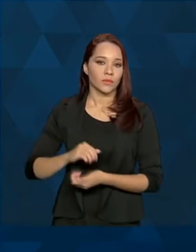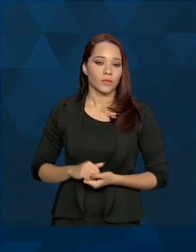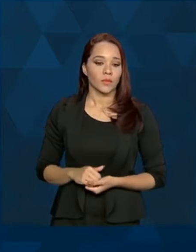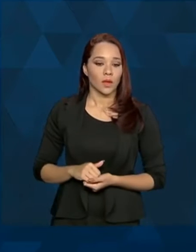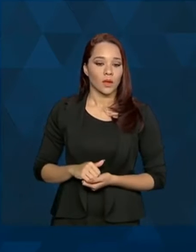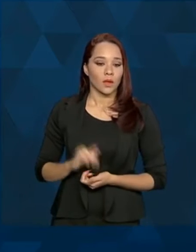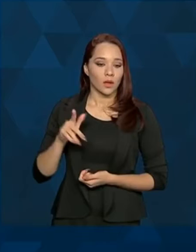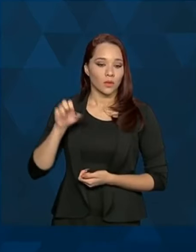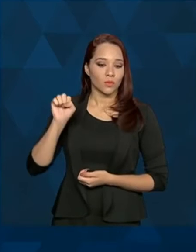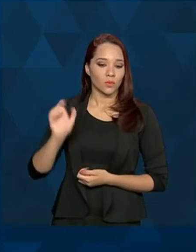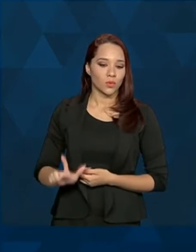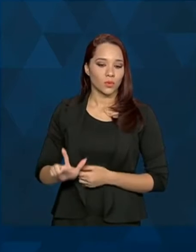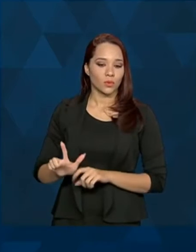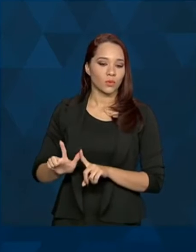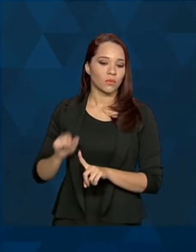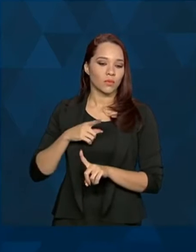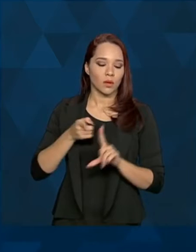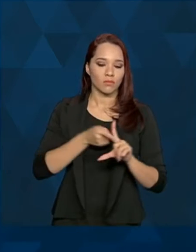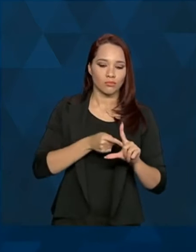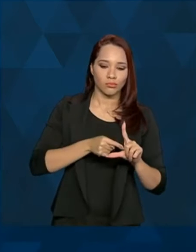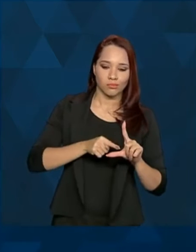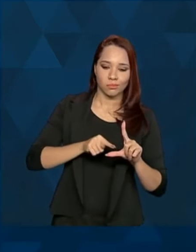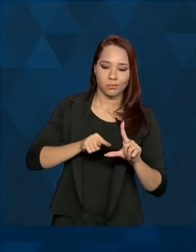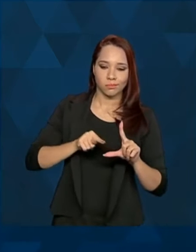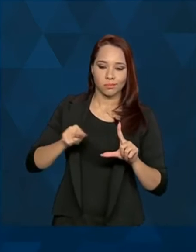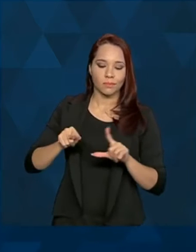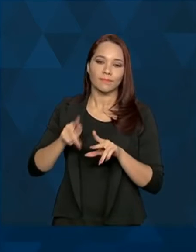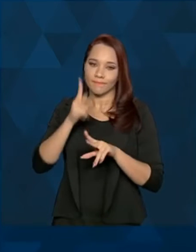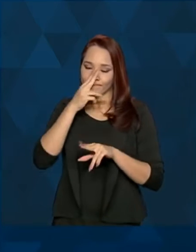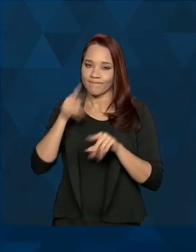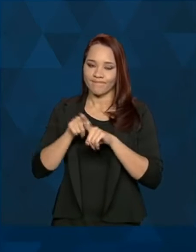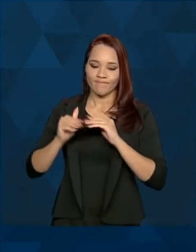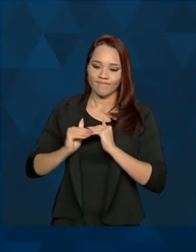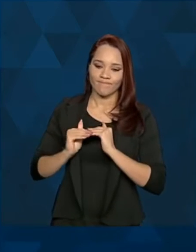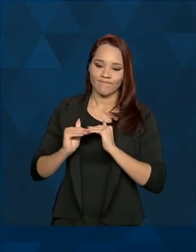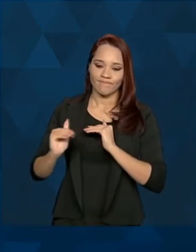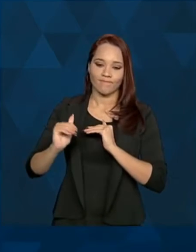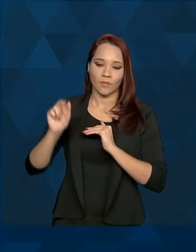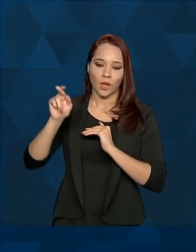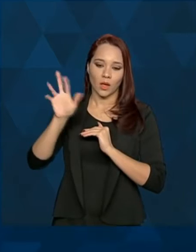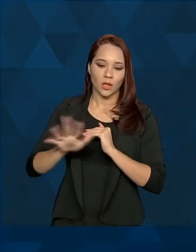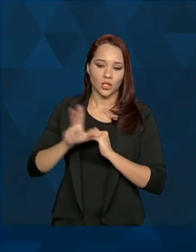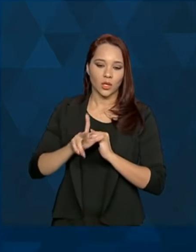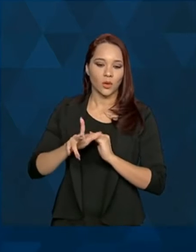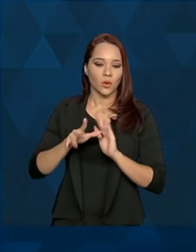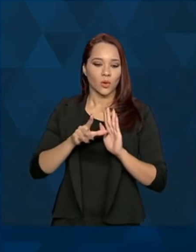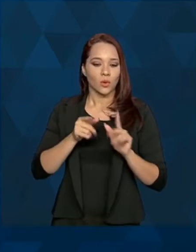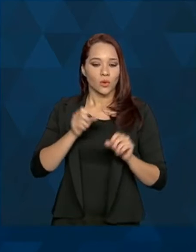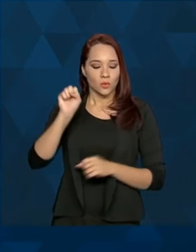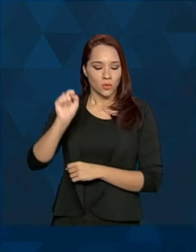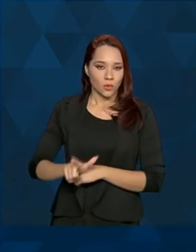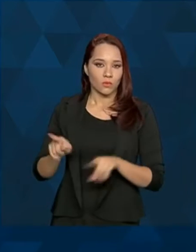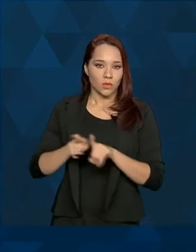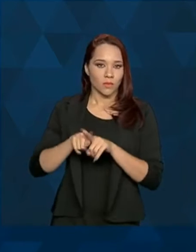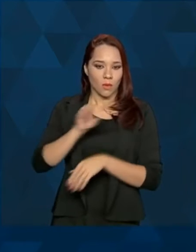que a gente tem uma curva que também tende a uma certa estabilidade. A região sul e a região centro-oeste do